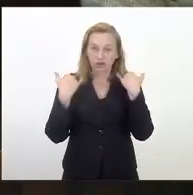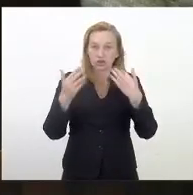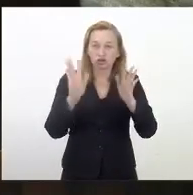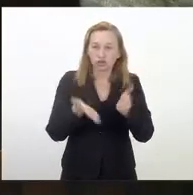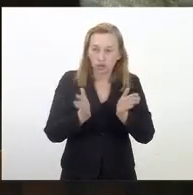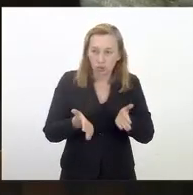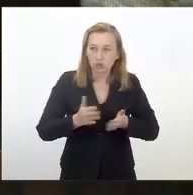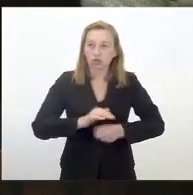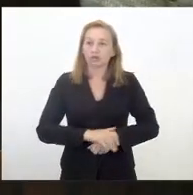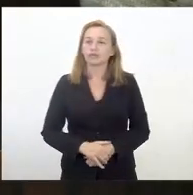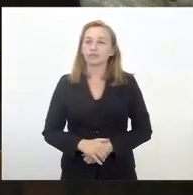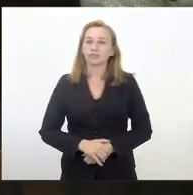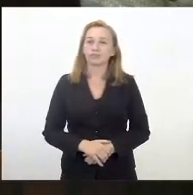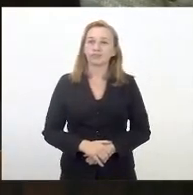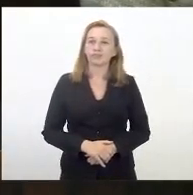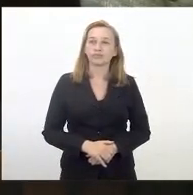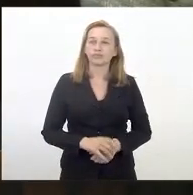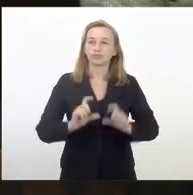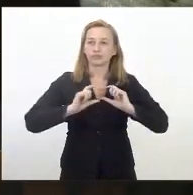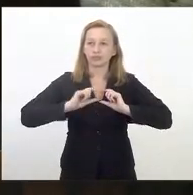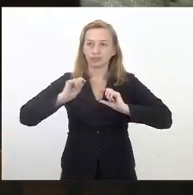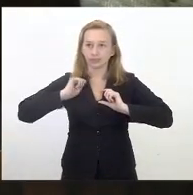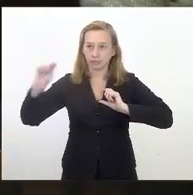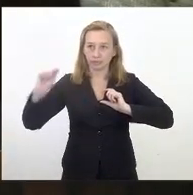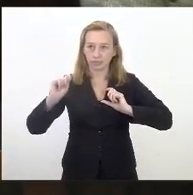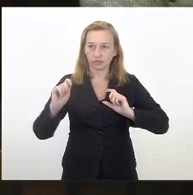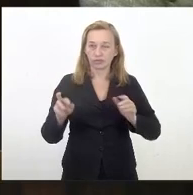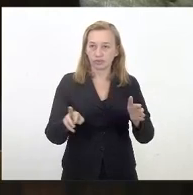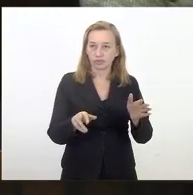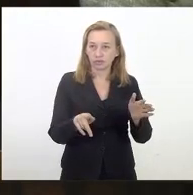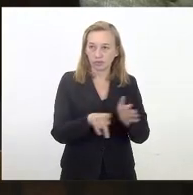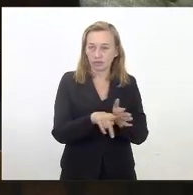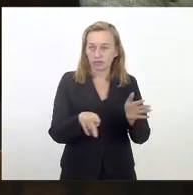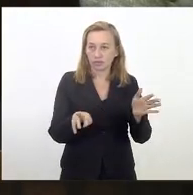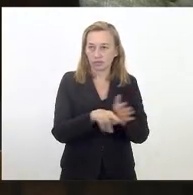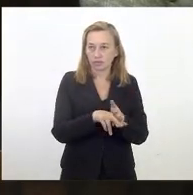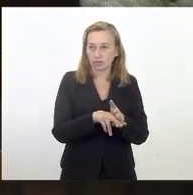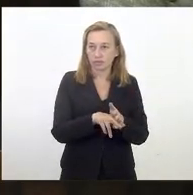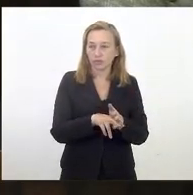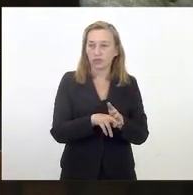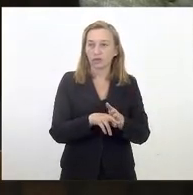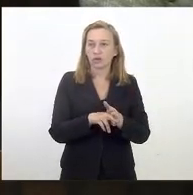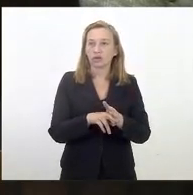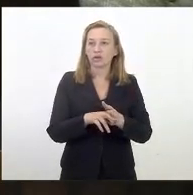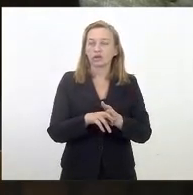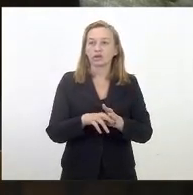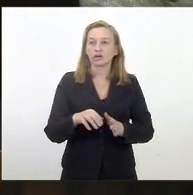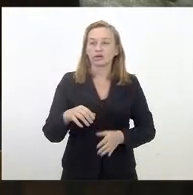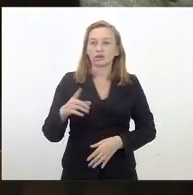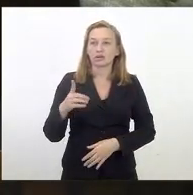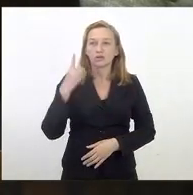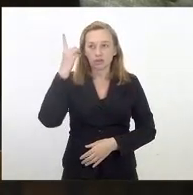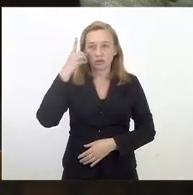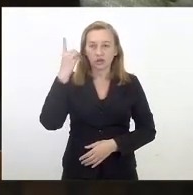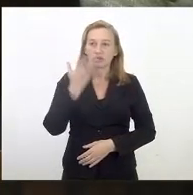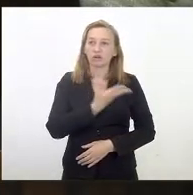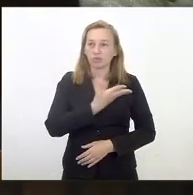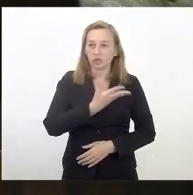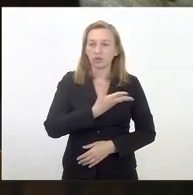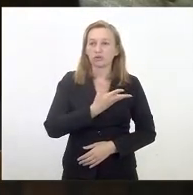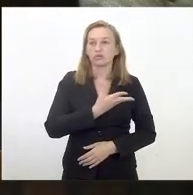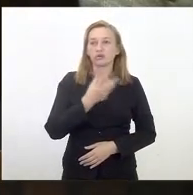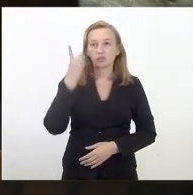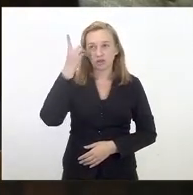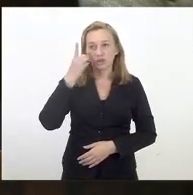entradas entrada a medalha presente resolução são da medalha do deputado nosso querido amigo saudoso